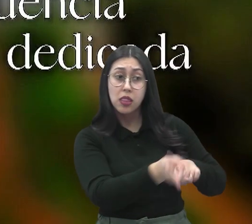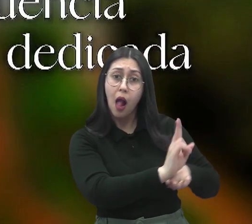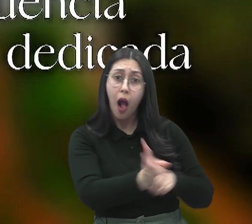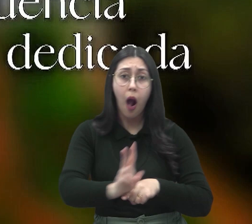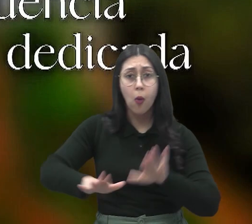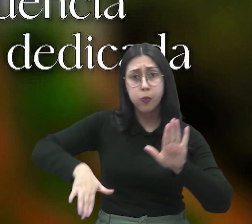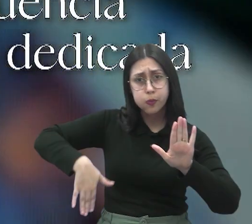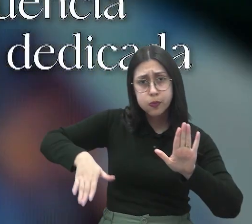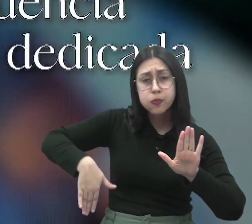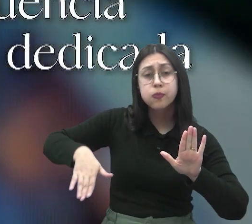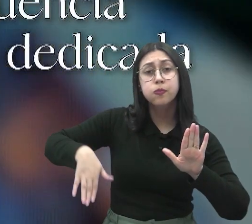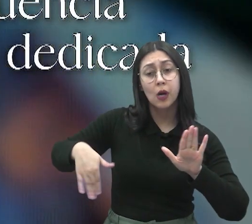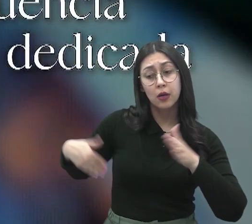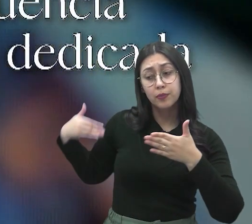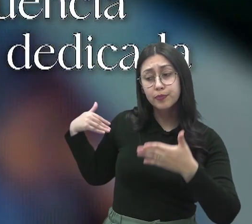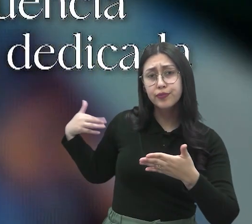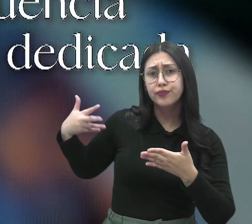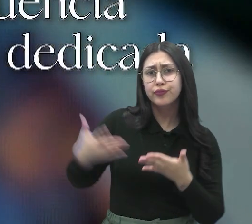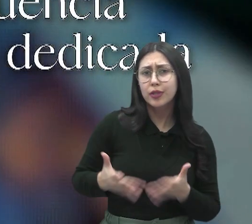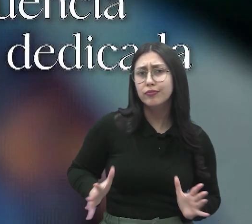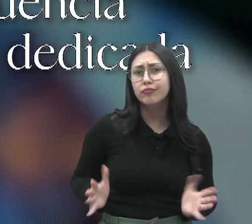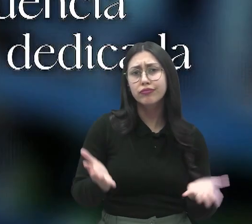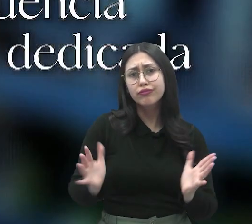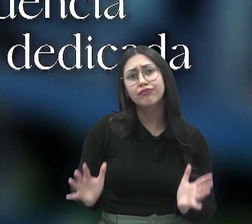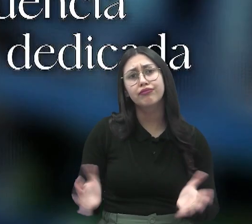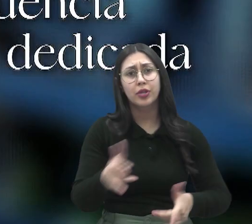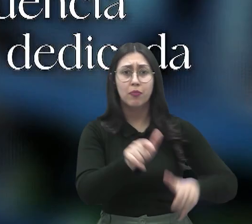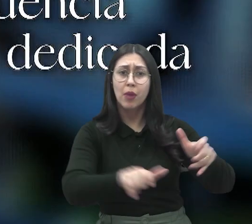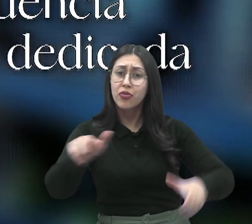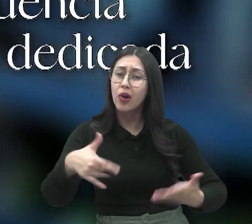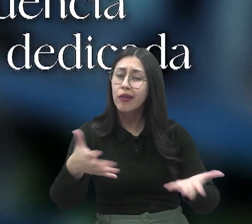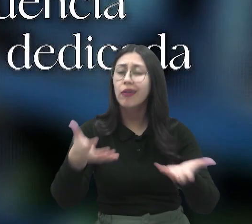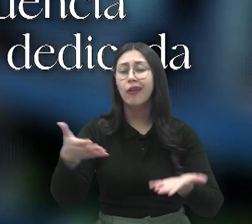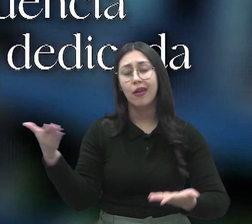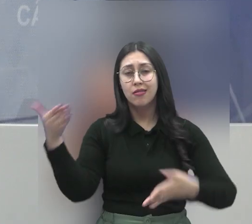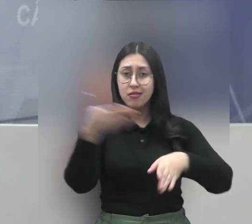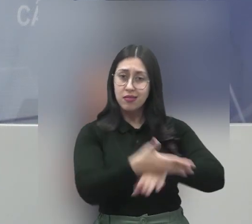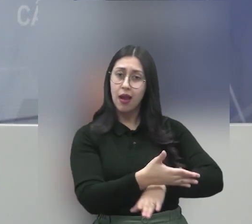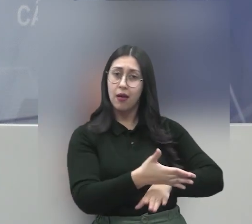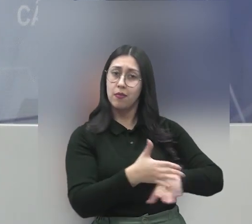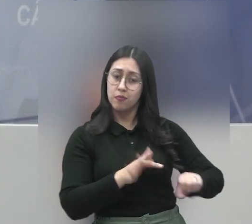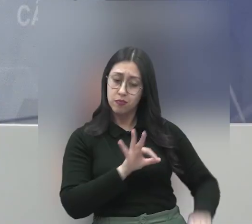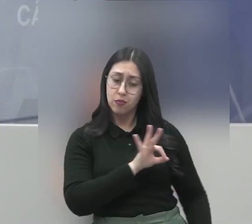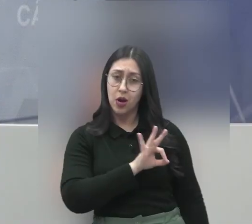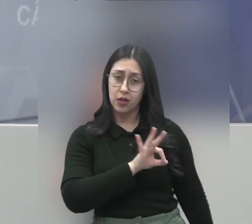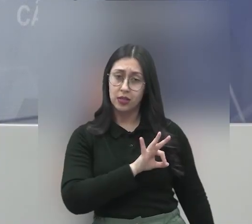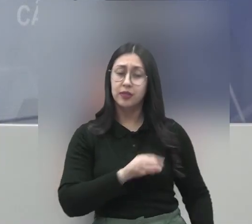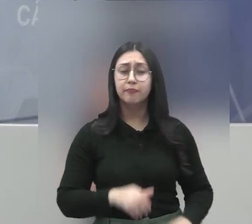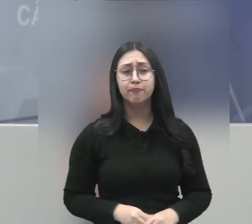Norte. Trajetória que inspira gerações de agentes de segurança. O senhor chegou no